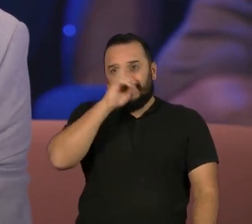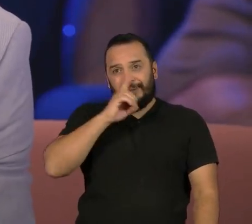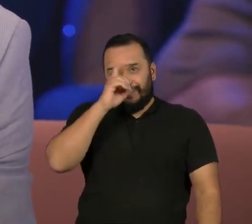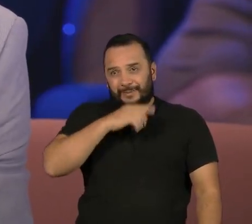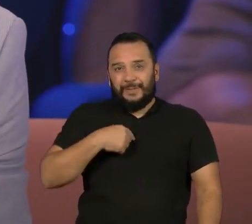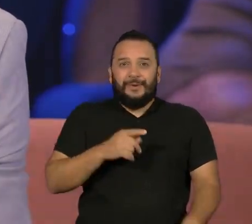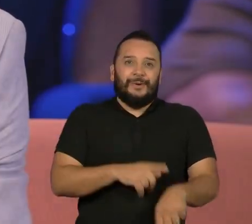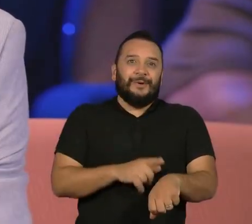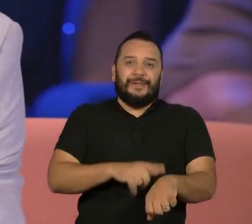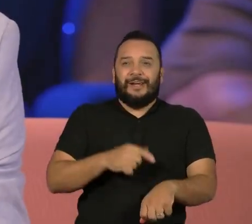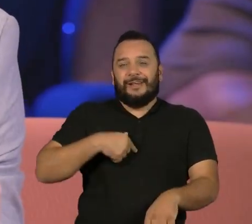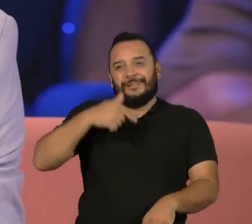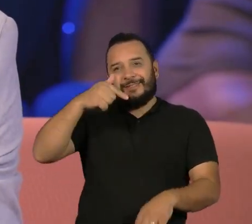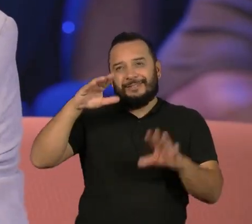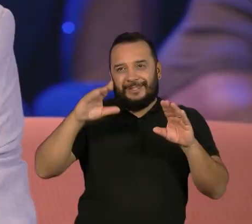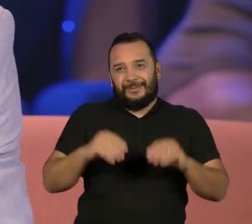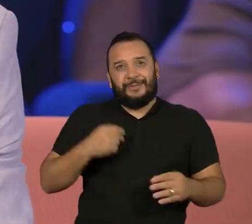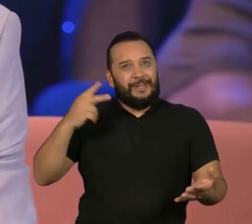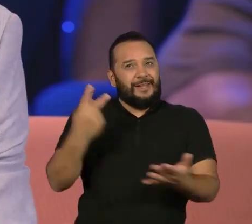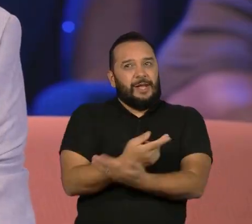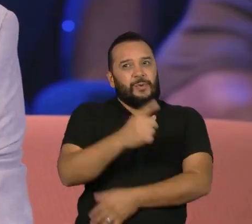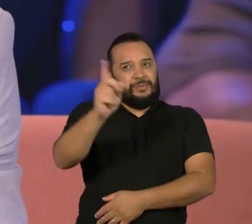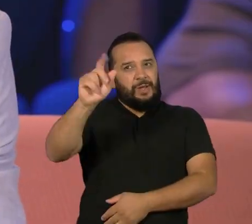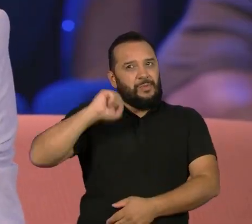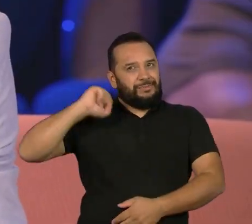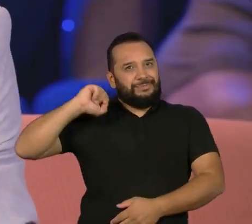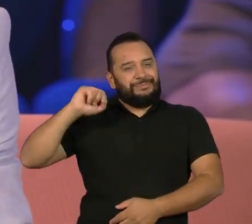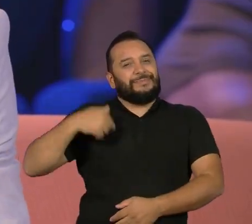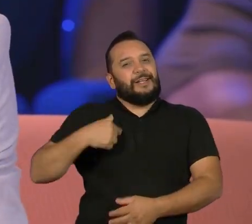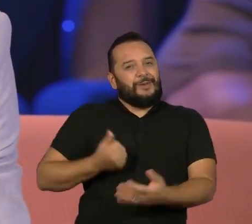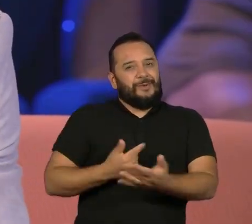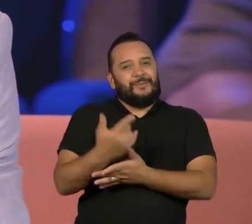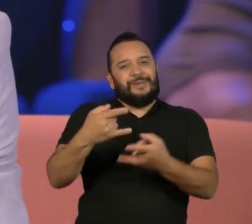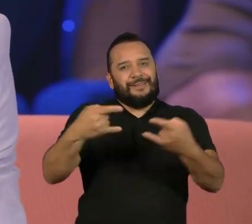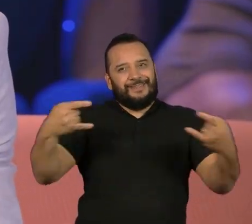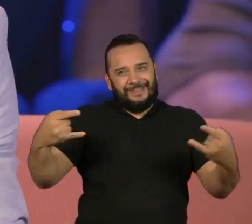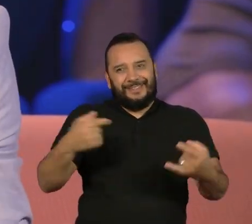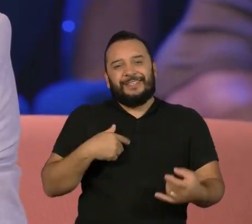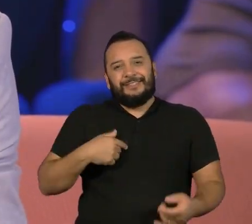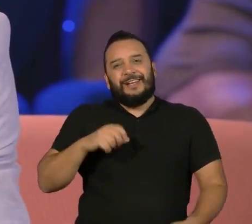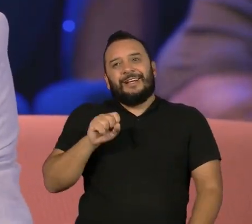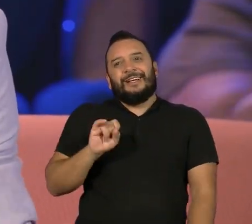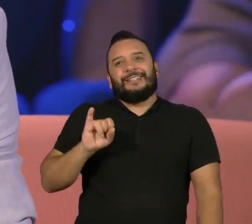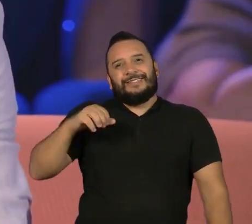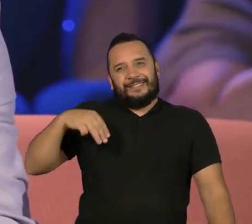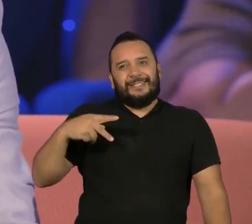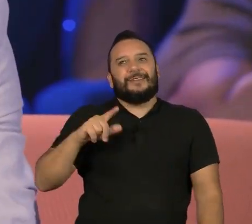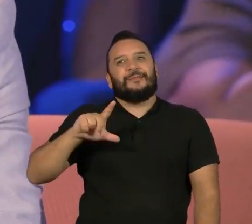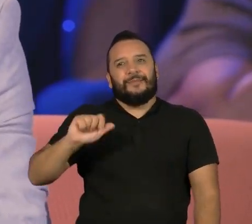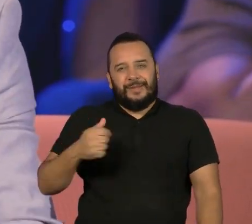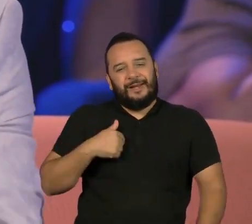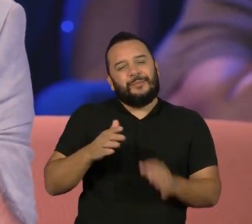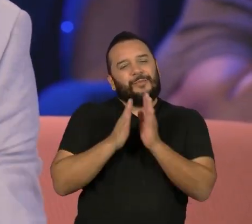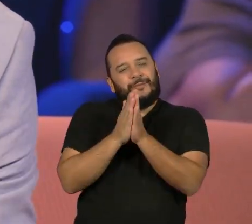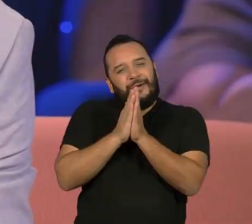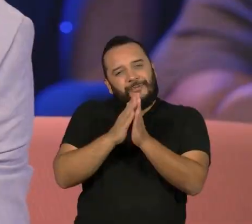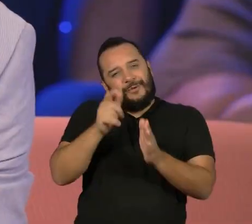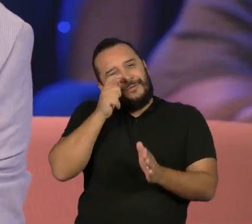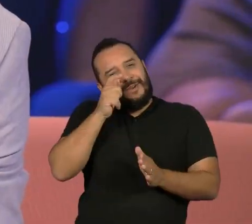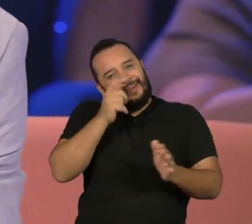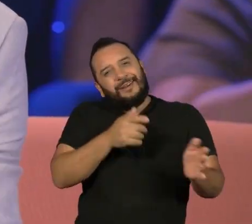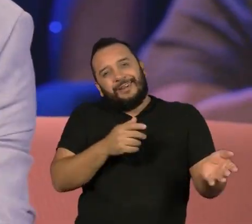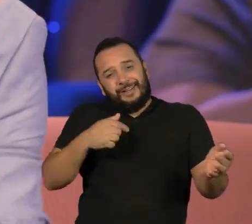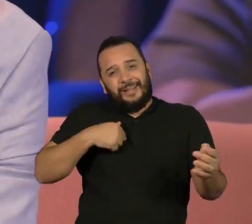domingo, às 19 horas. Não tem erro, você consegue adquirir seu ingresso pelo Simpla. Vai lá me prestigiar, por favor. Eu sou um